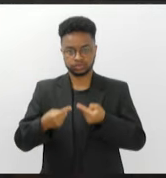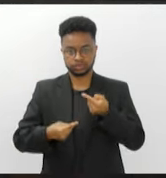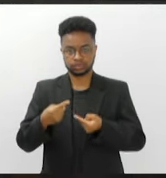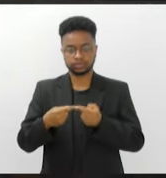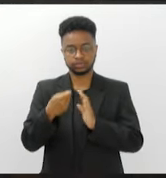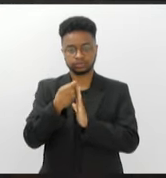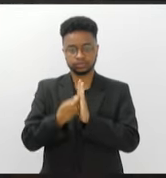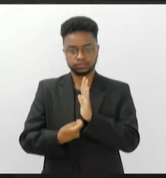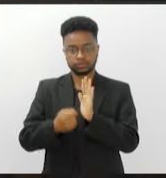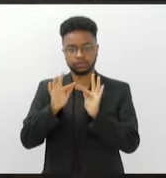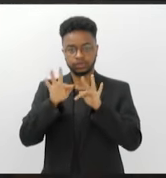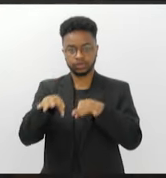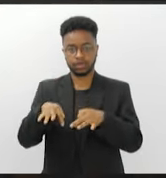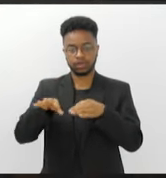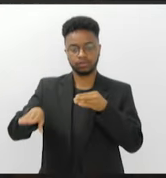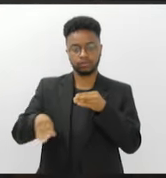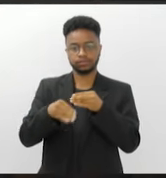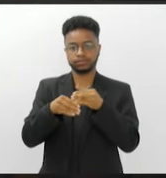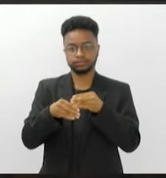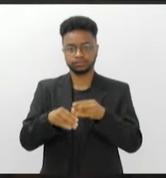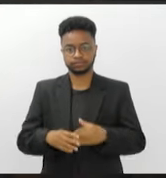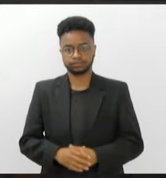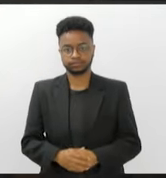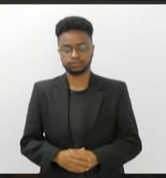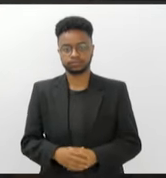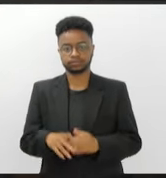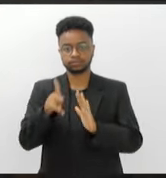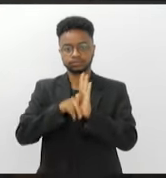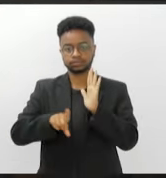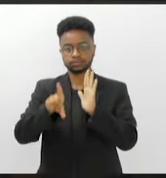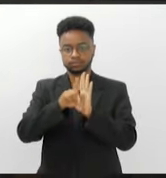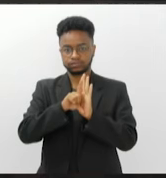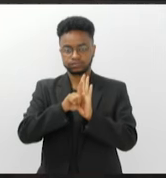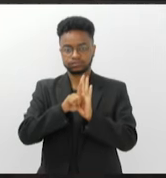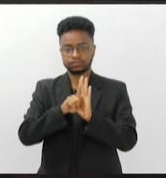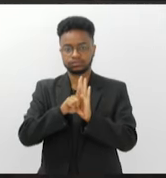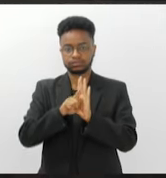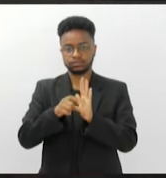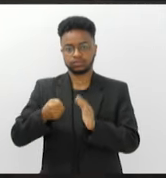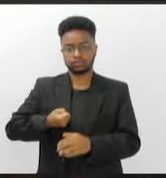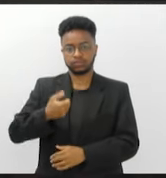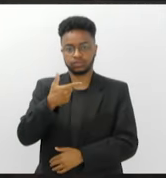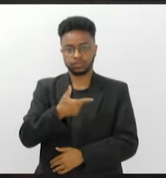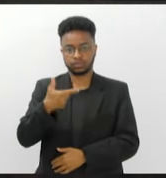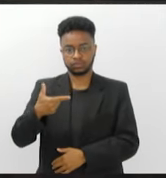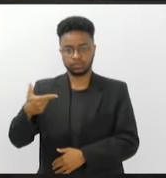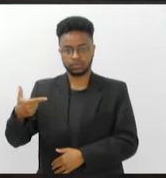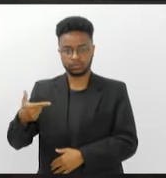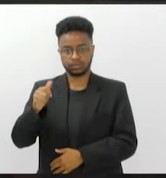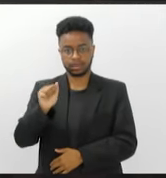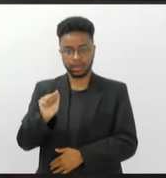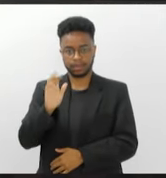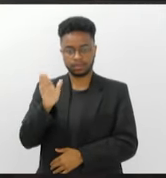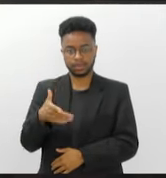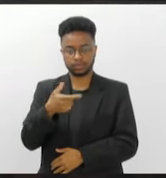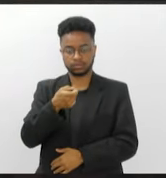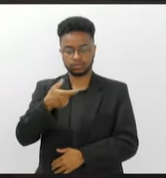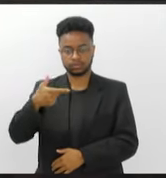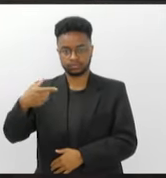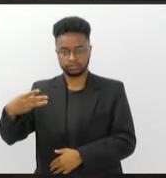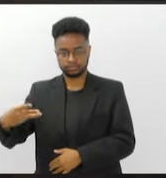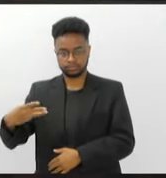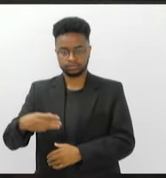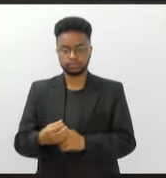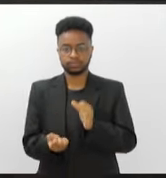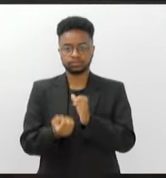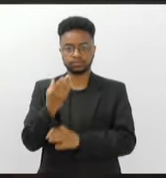redação do vencido assim emendada, projeto de lei número 222-A de 2023,